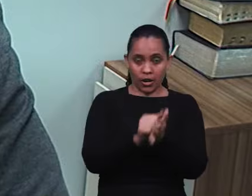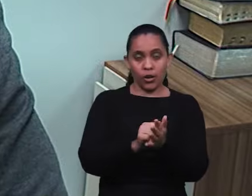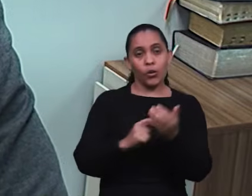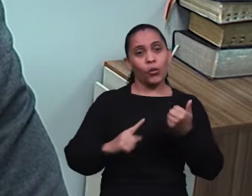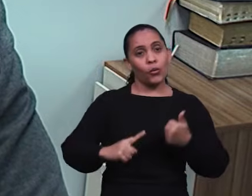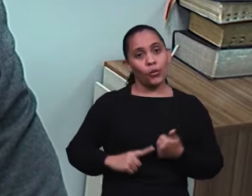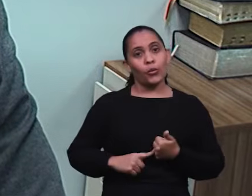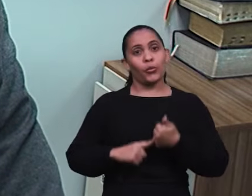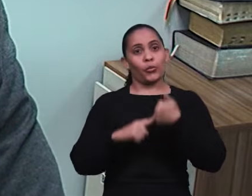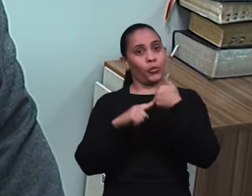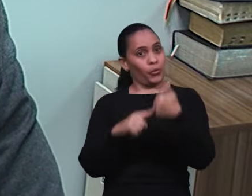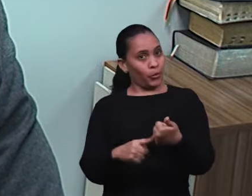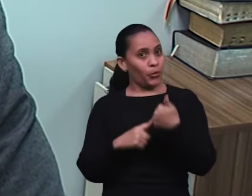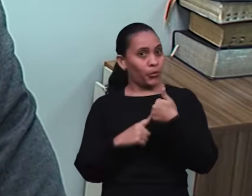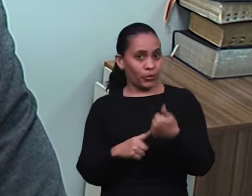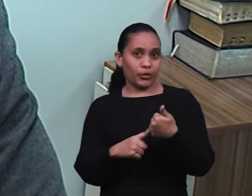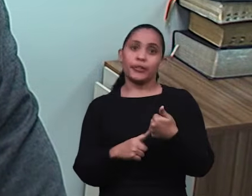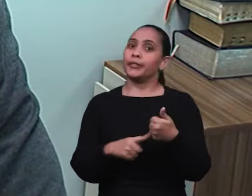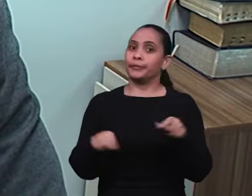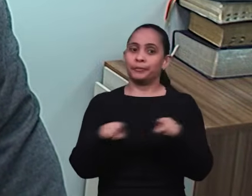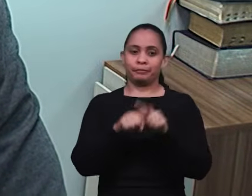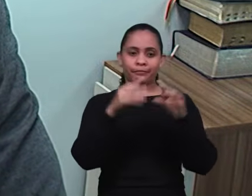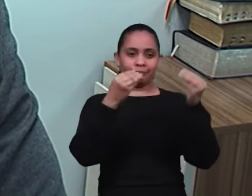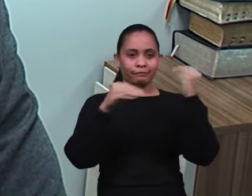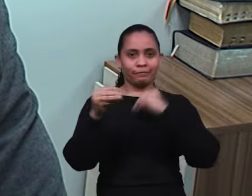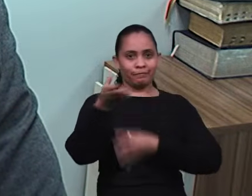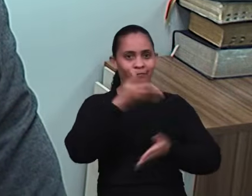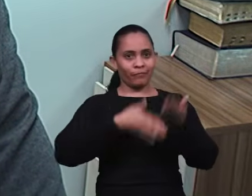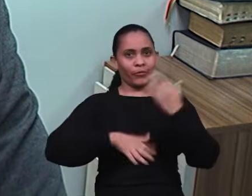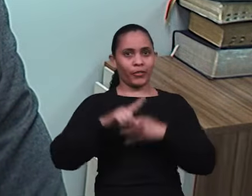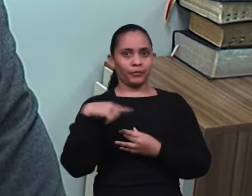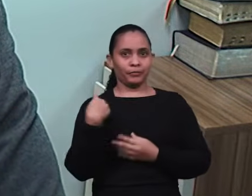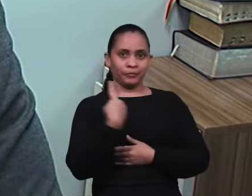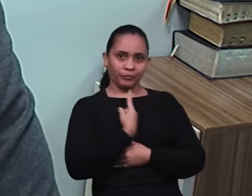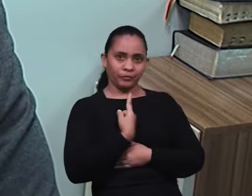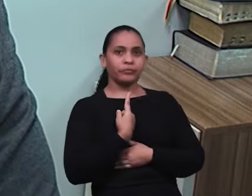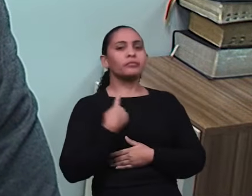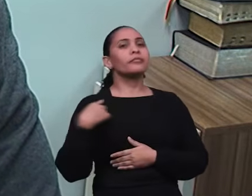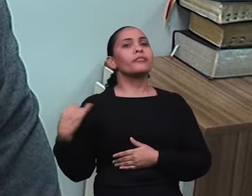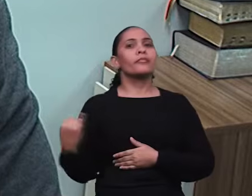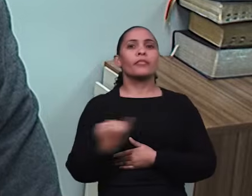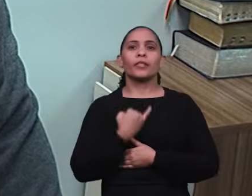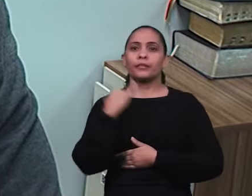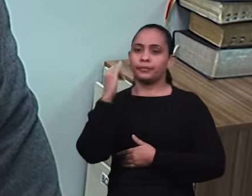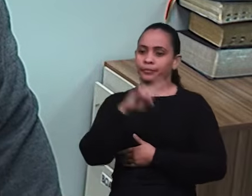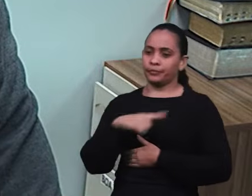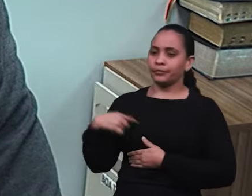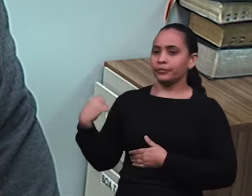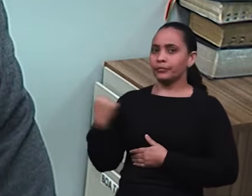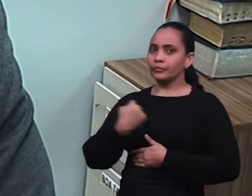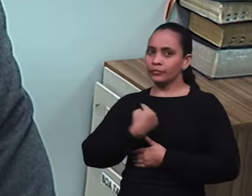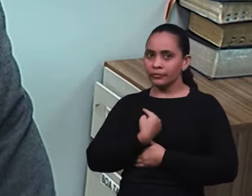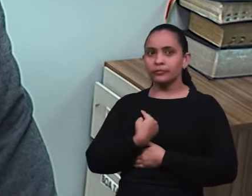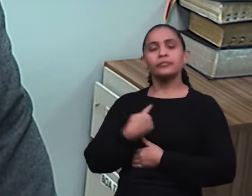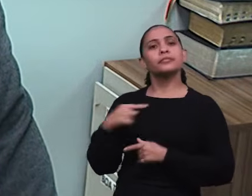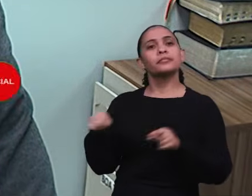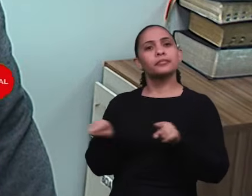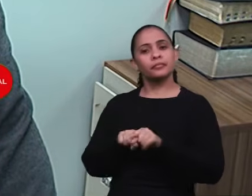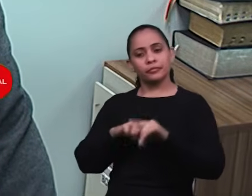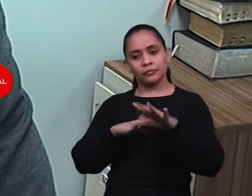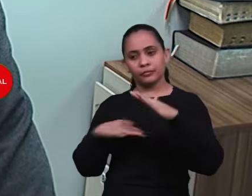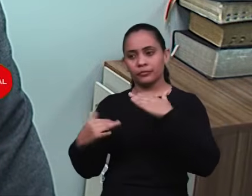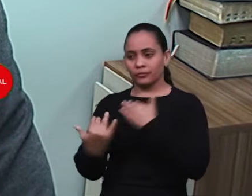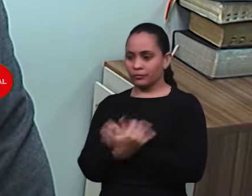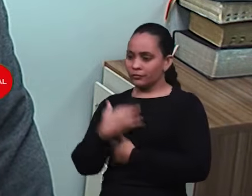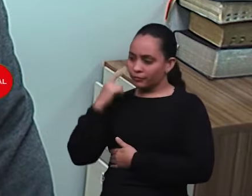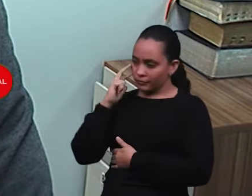curtir, se cadastra aí, entra no chat, interaja conosco, vai ser muito importante. Nós estamos aqui com as nossas mídias também,